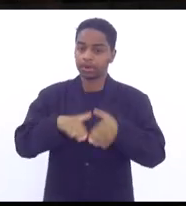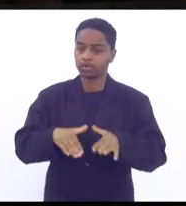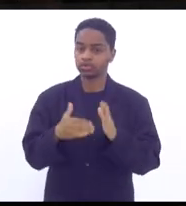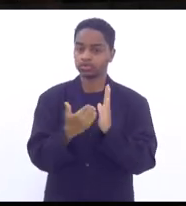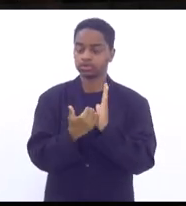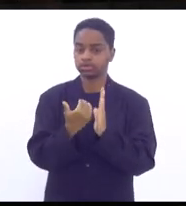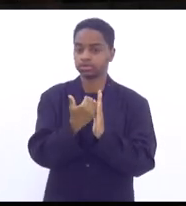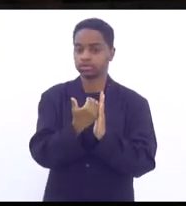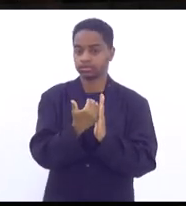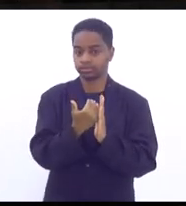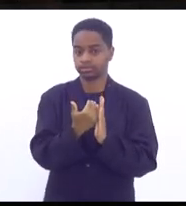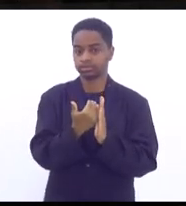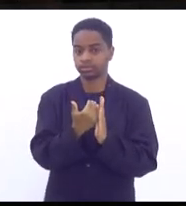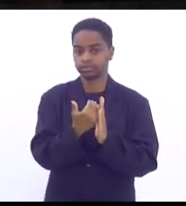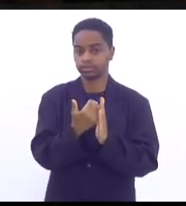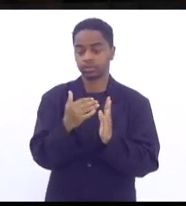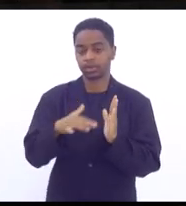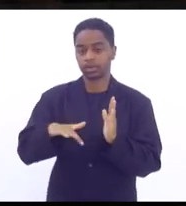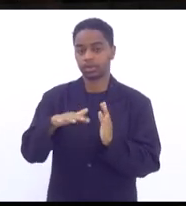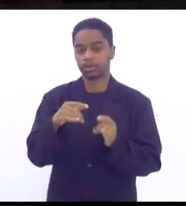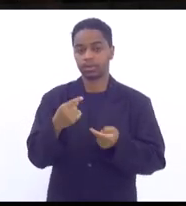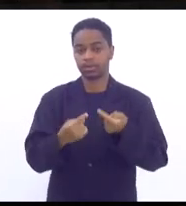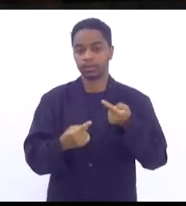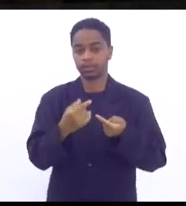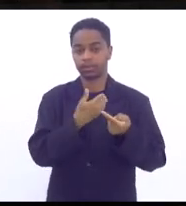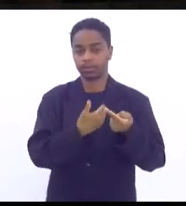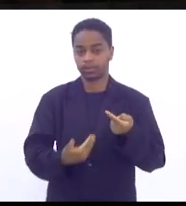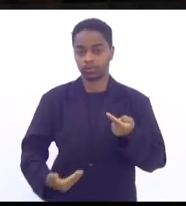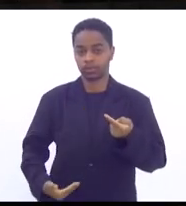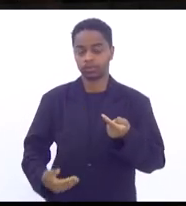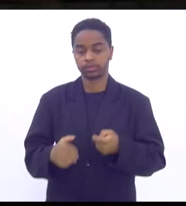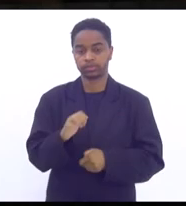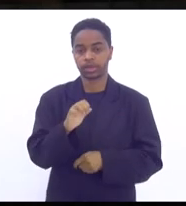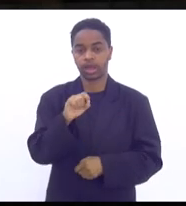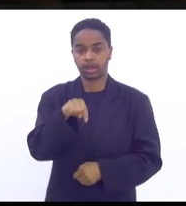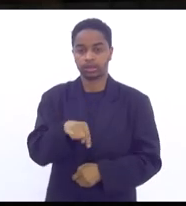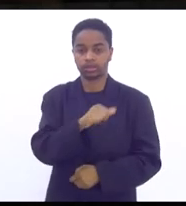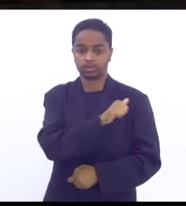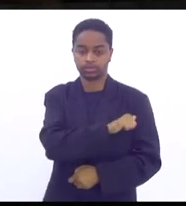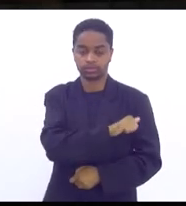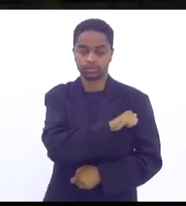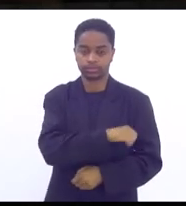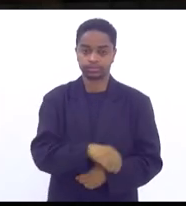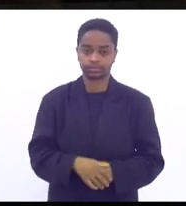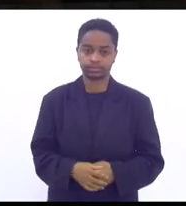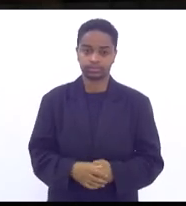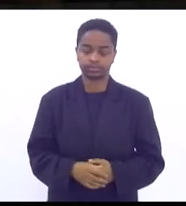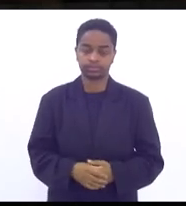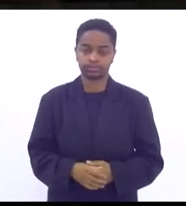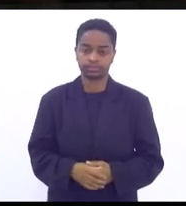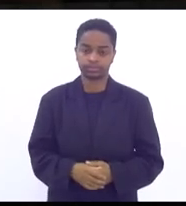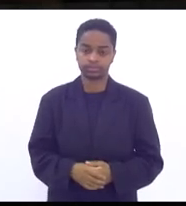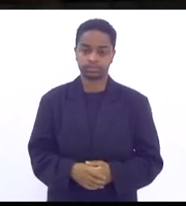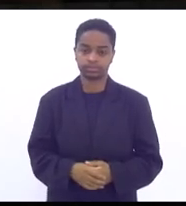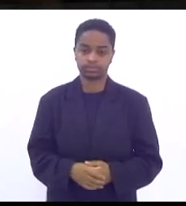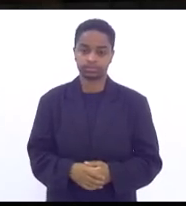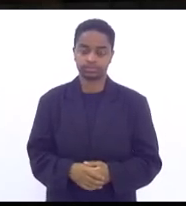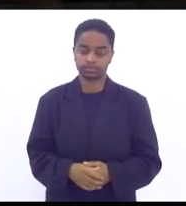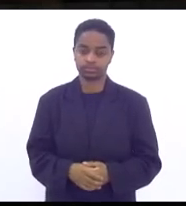brutal às políticas públicas do Estado do Rio de Janeiro. Assim